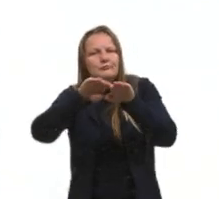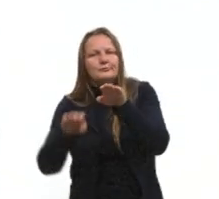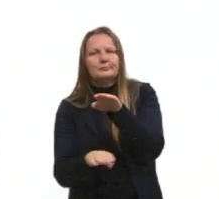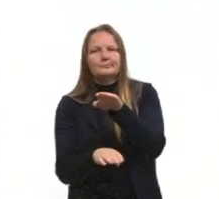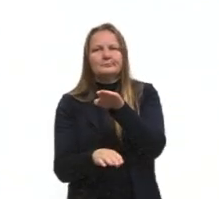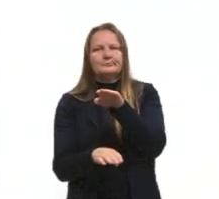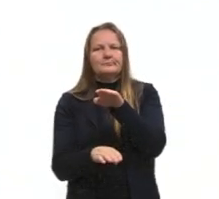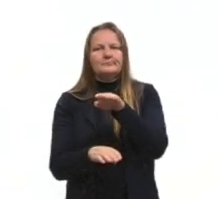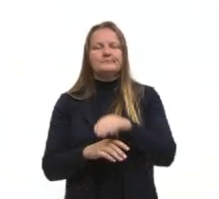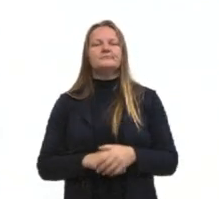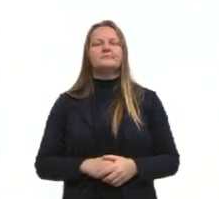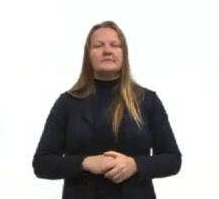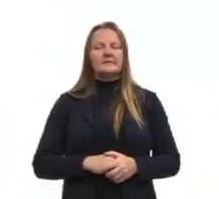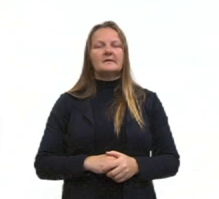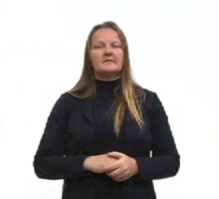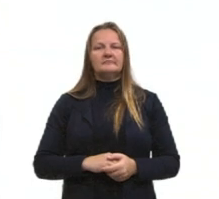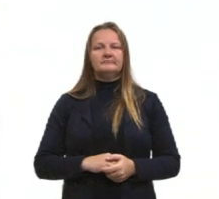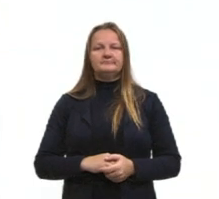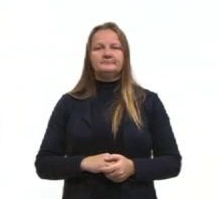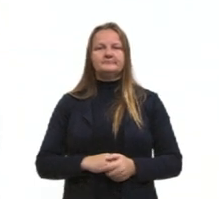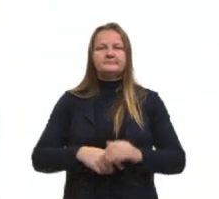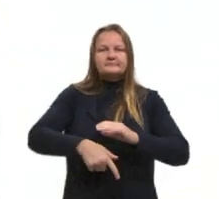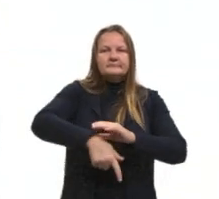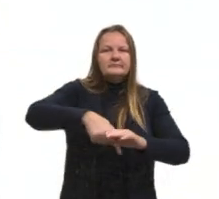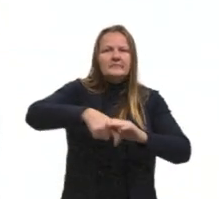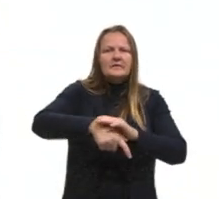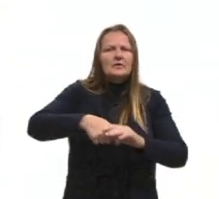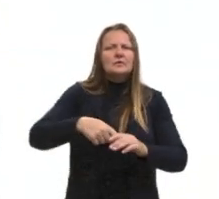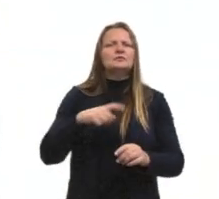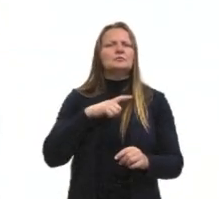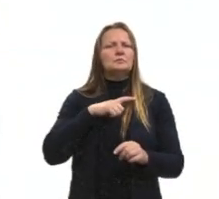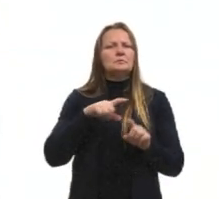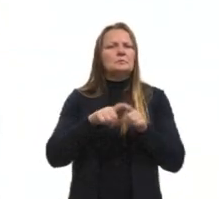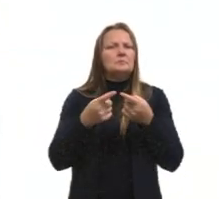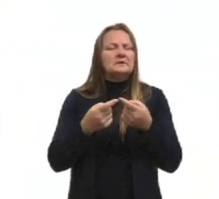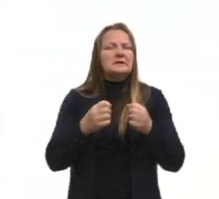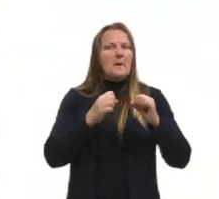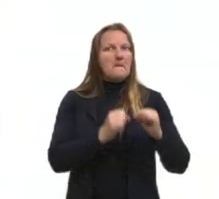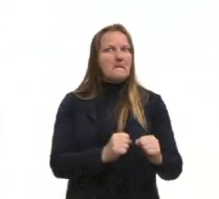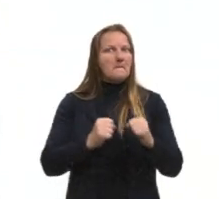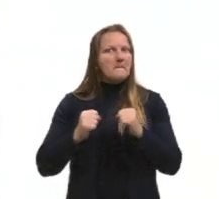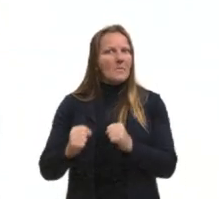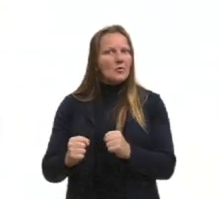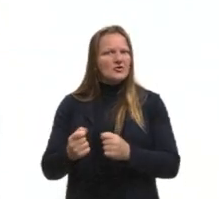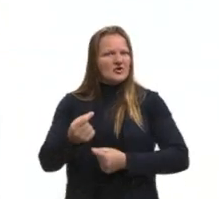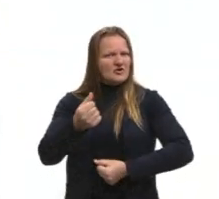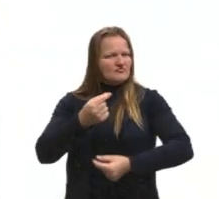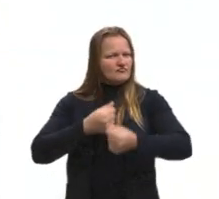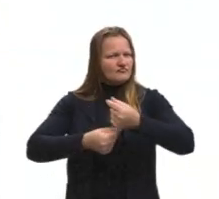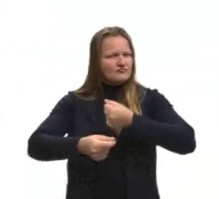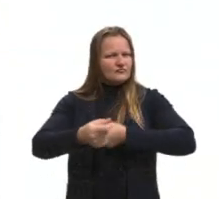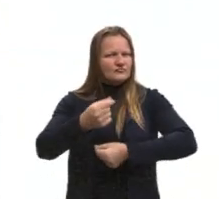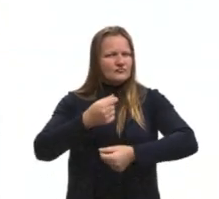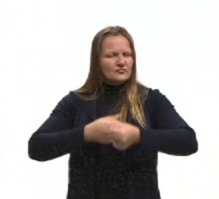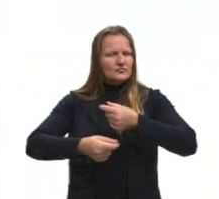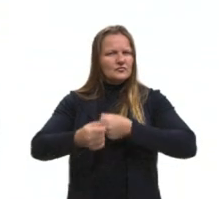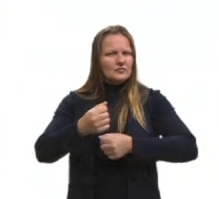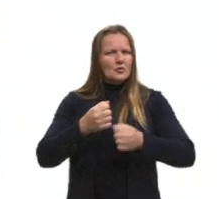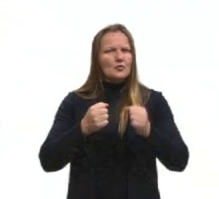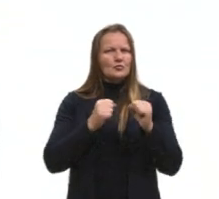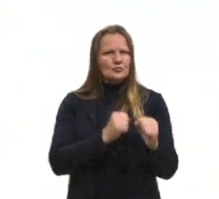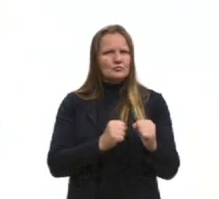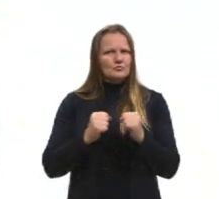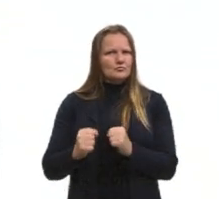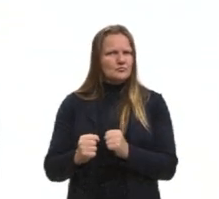relacionada a Essa questão aí do petróleo não só do petróleo mas do Poder né de segurar e o petróleo tá